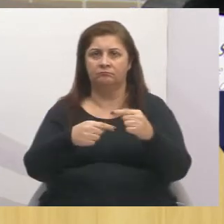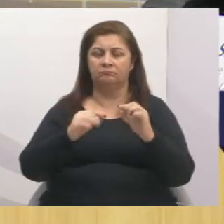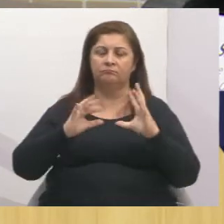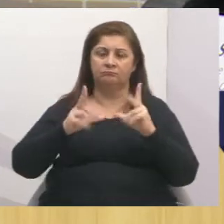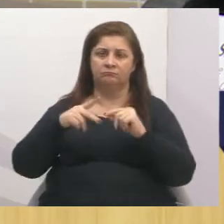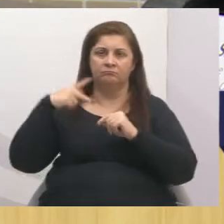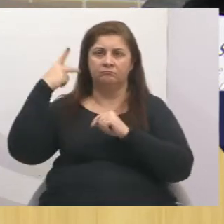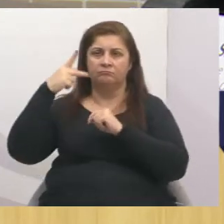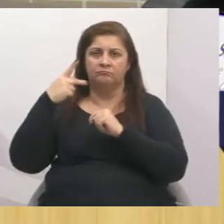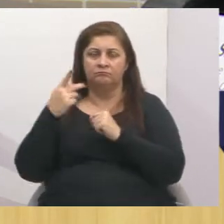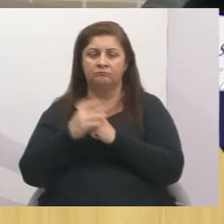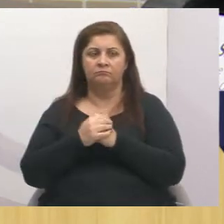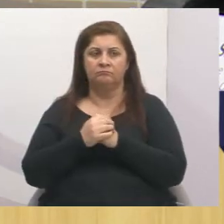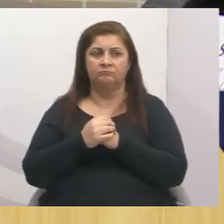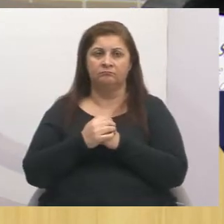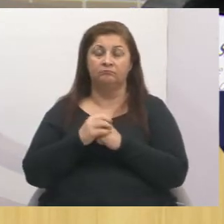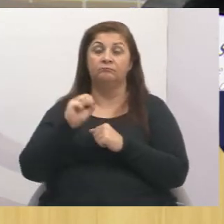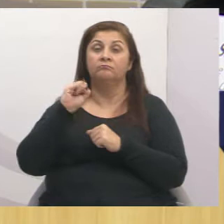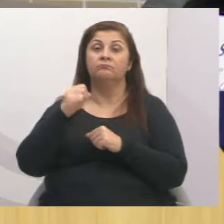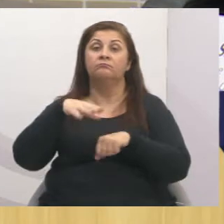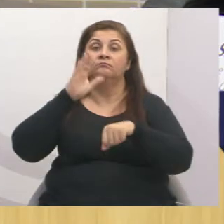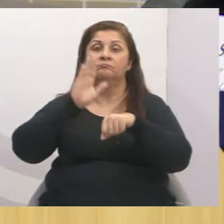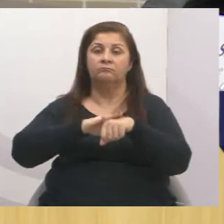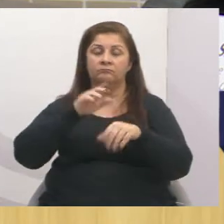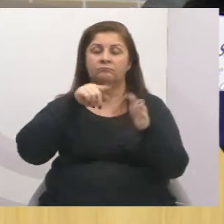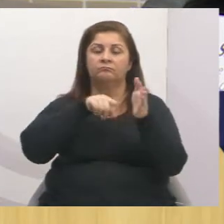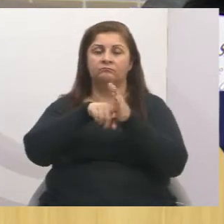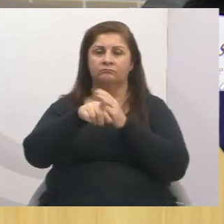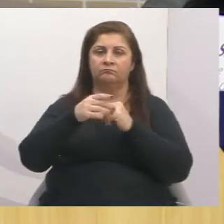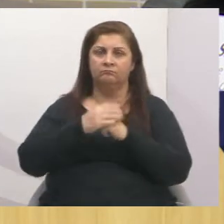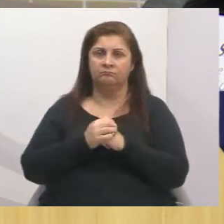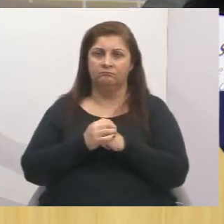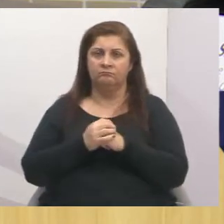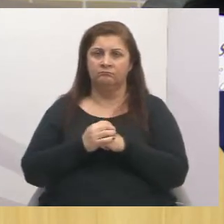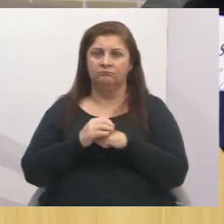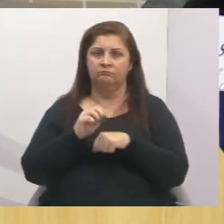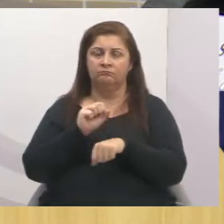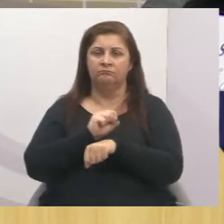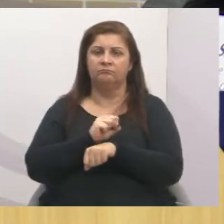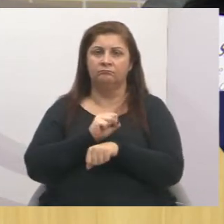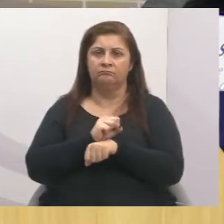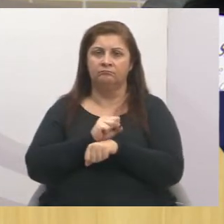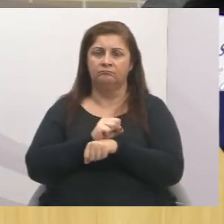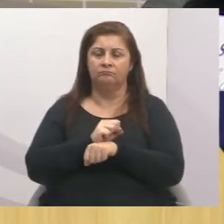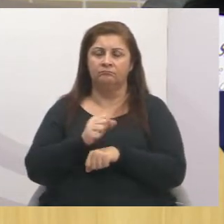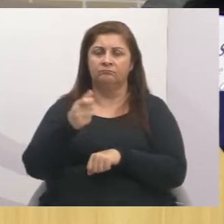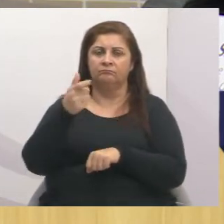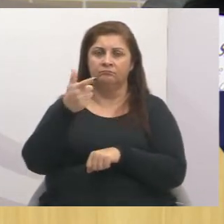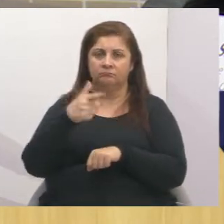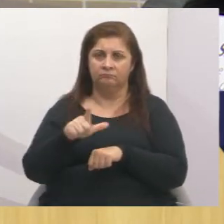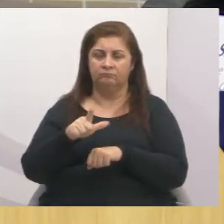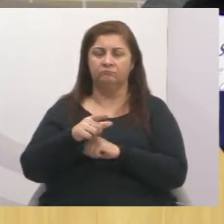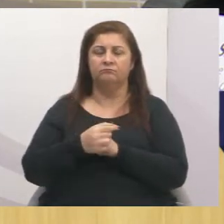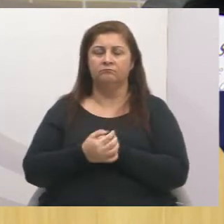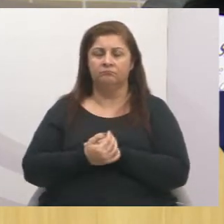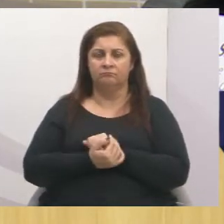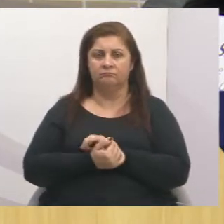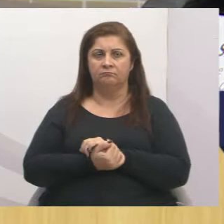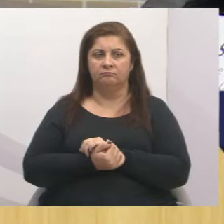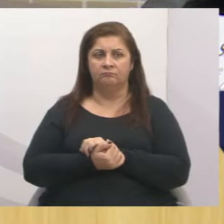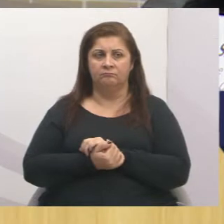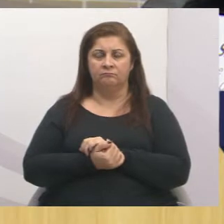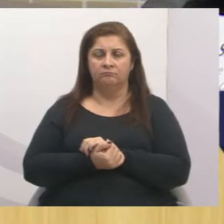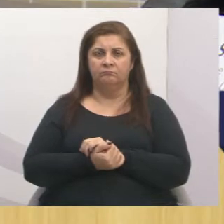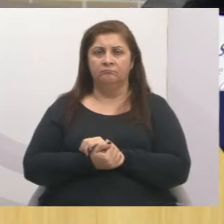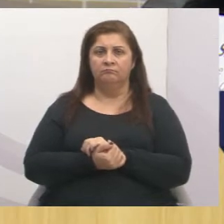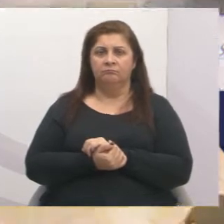vereadores que desejarem fazer mais uma pergunta deverão permanecer no plenário e aguardar novamente a sua vez para perguntar.